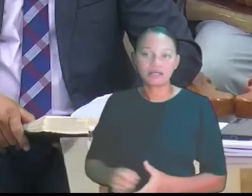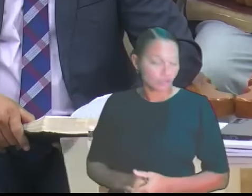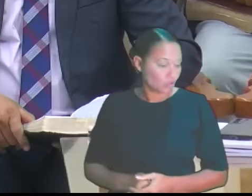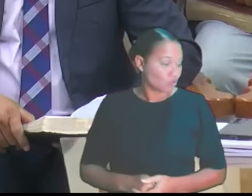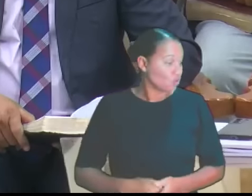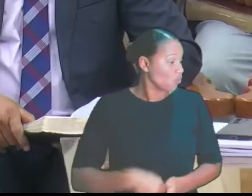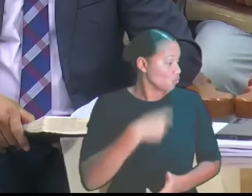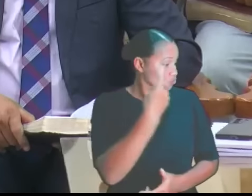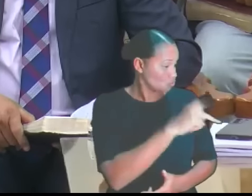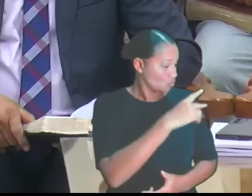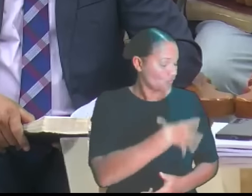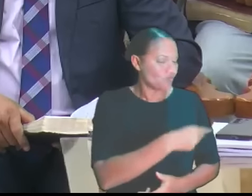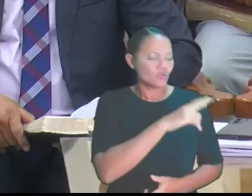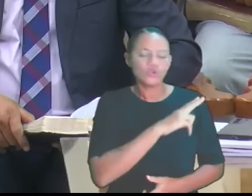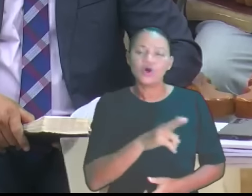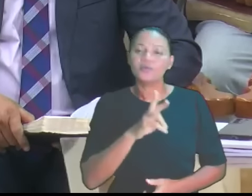Riso.